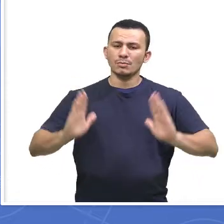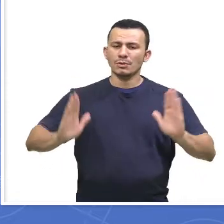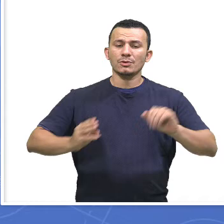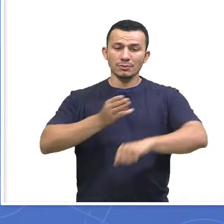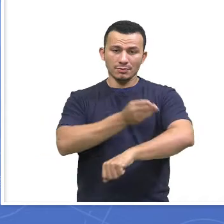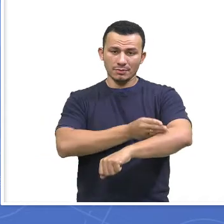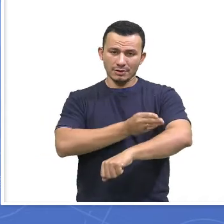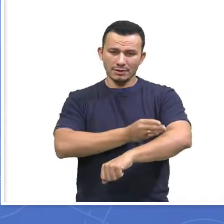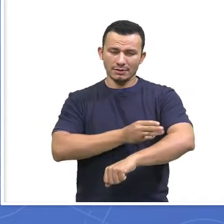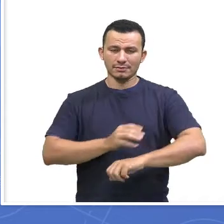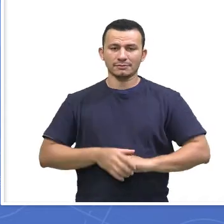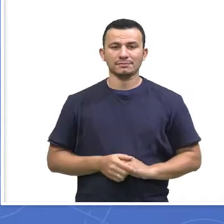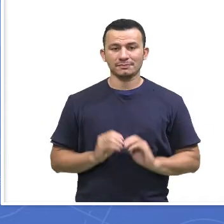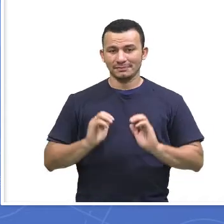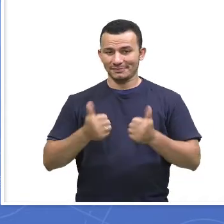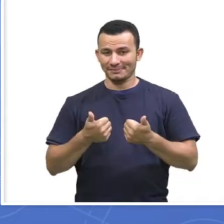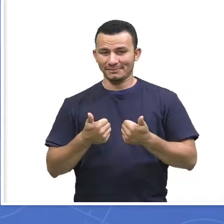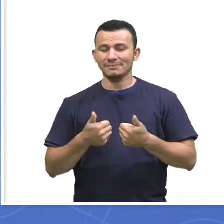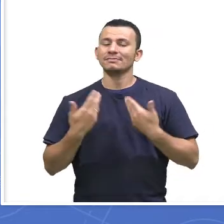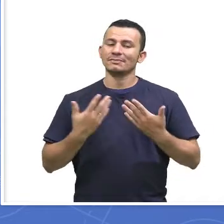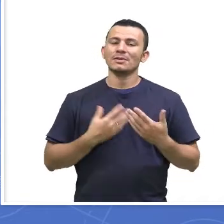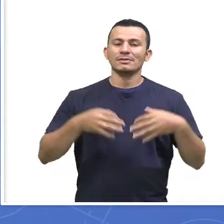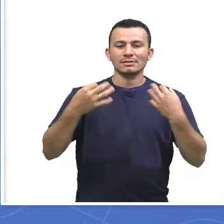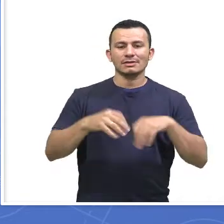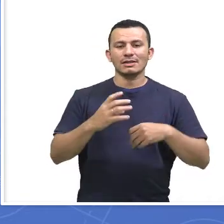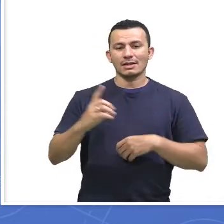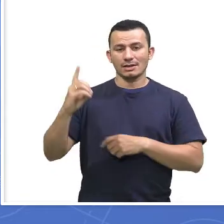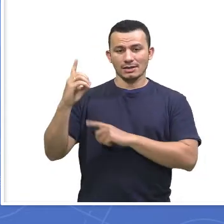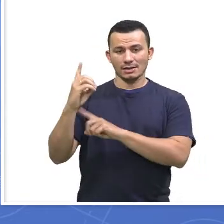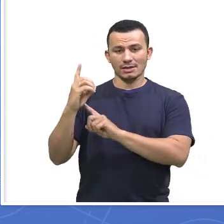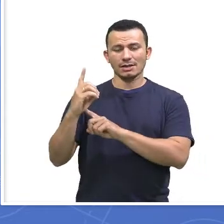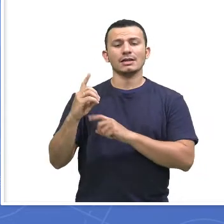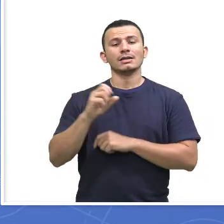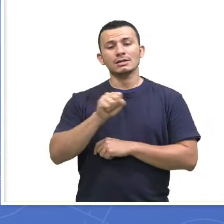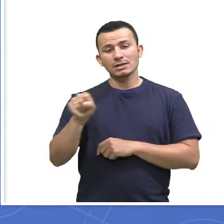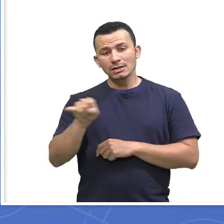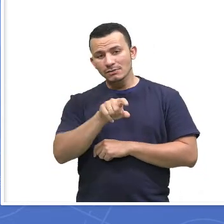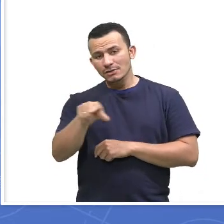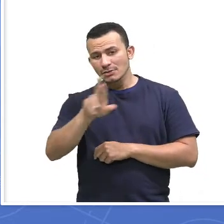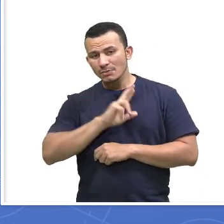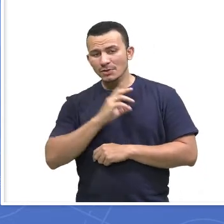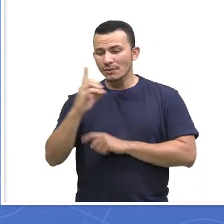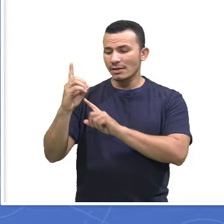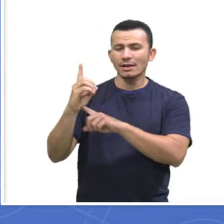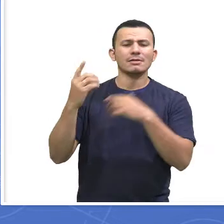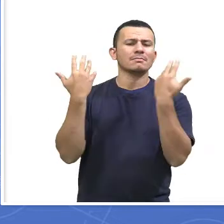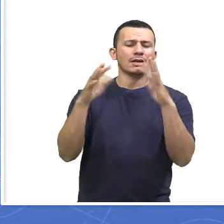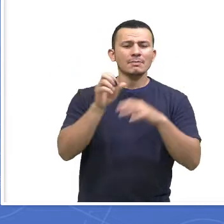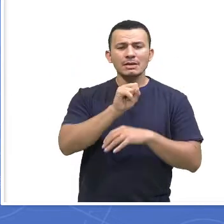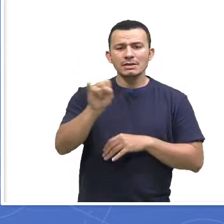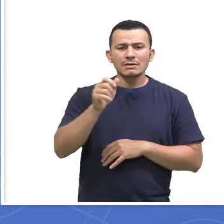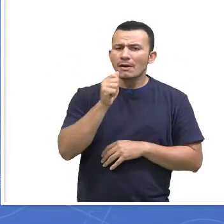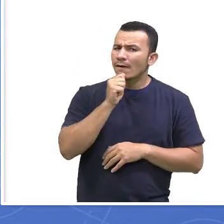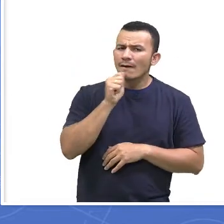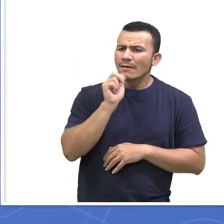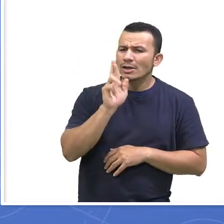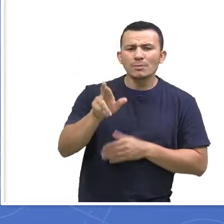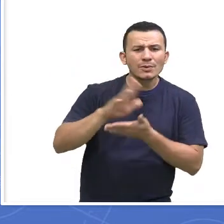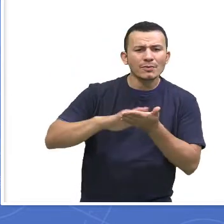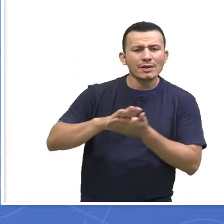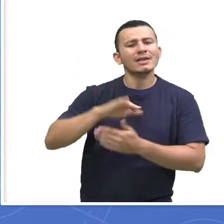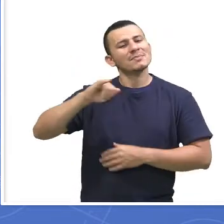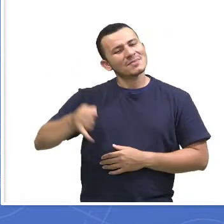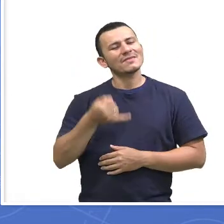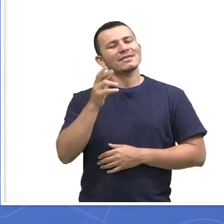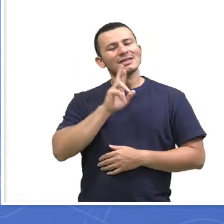aí. Beleza, pessoal? Então é a letra D, quem marcou a letra D, parabéns. Quem não marcou, marque agora, né, a correta.